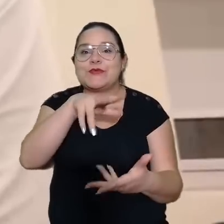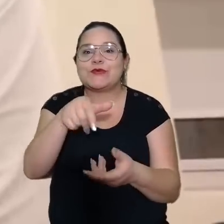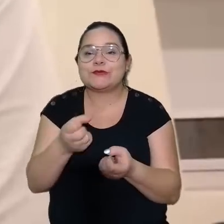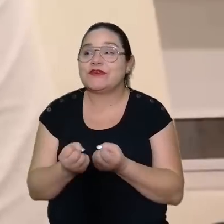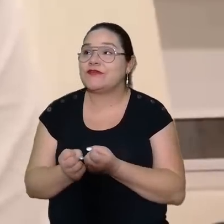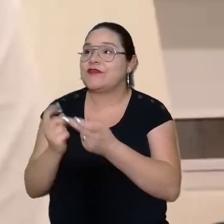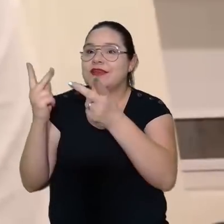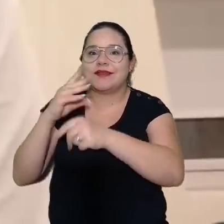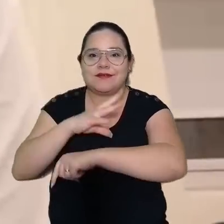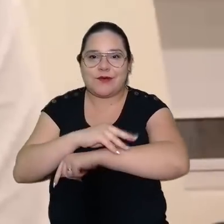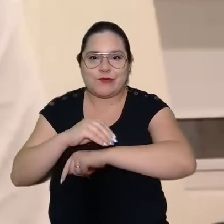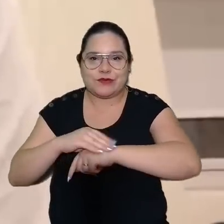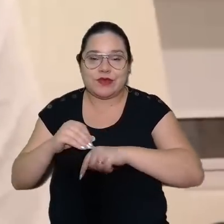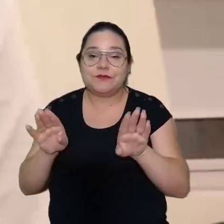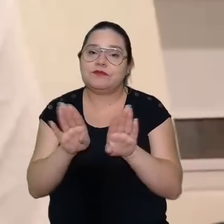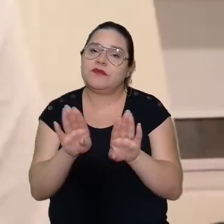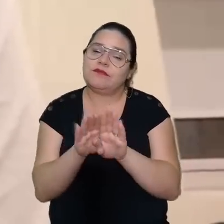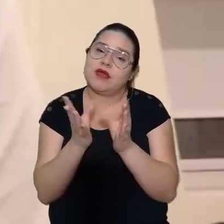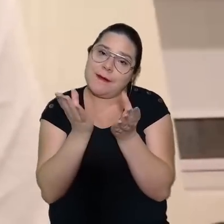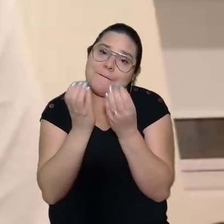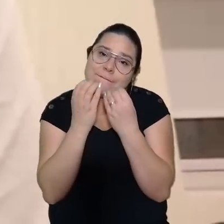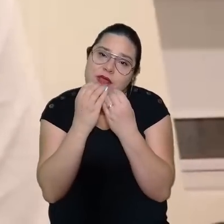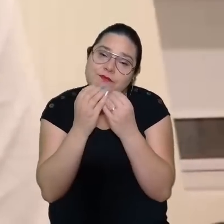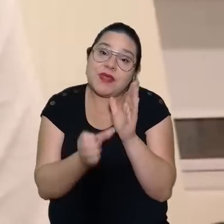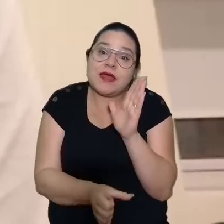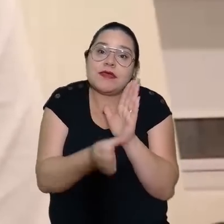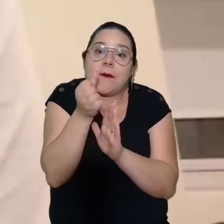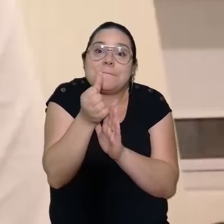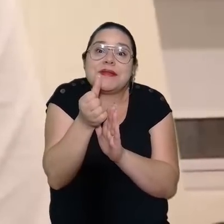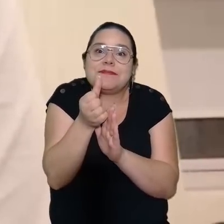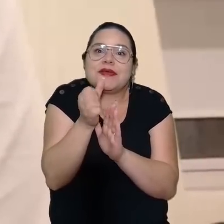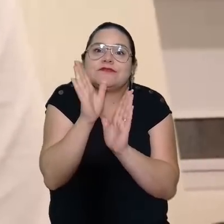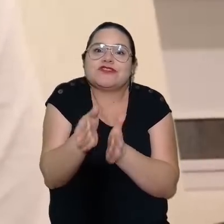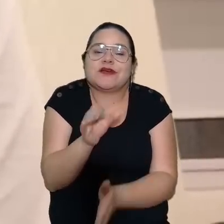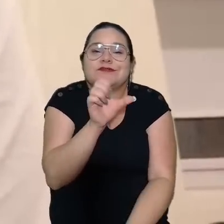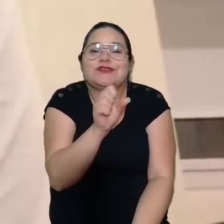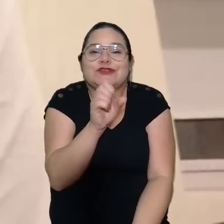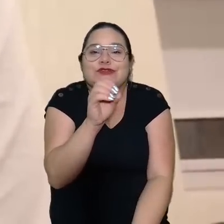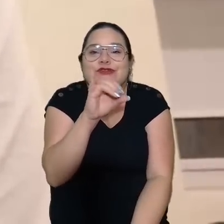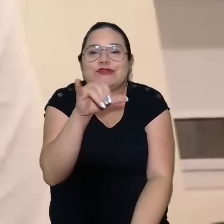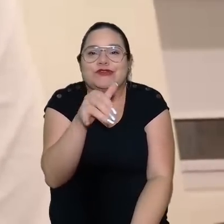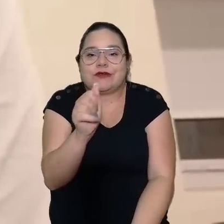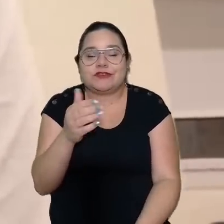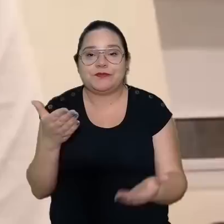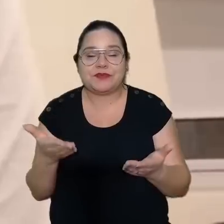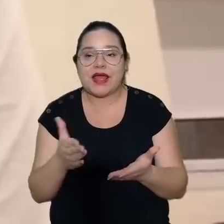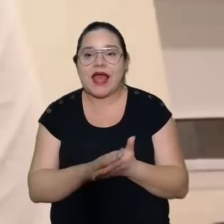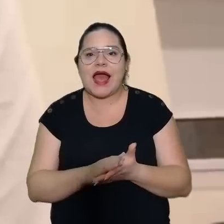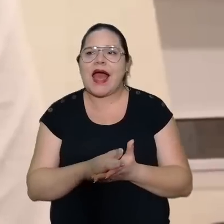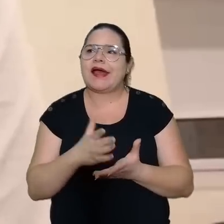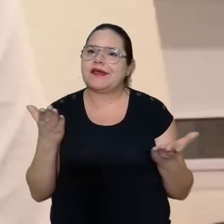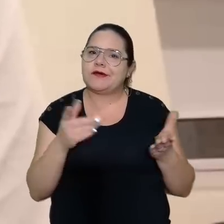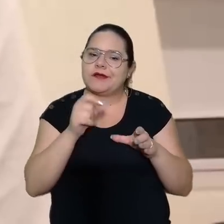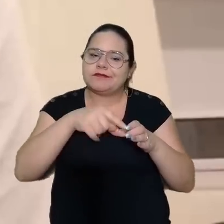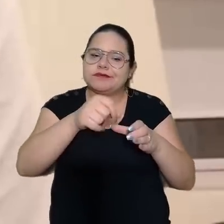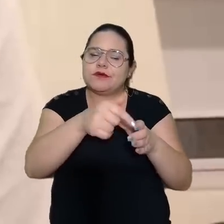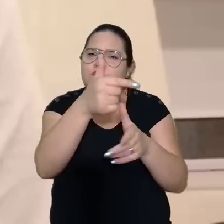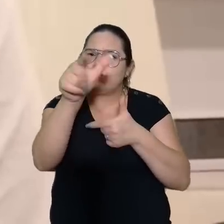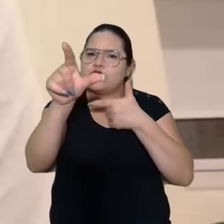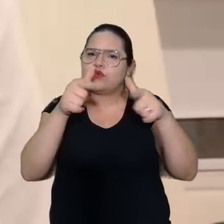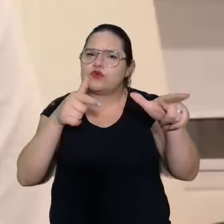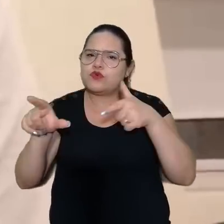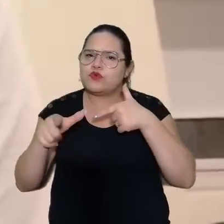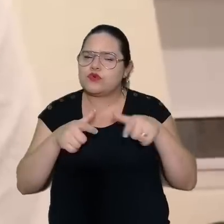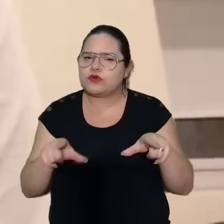e de milho, né? E é o primeiro de soja. E eu acho que aí estão vindo essas outras culturas aí que foram mencionadas pelo Ayrton,